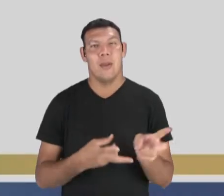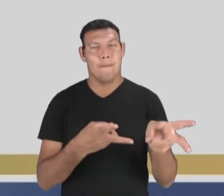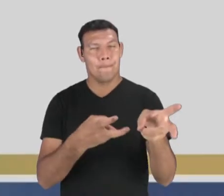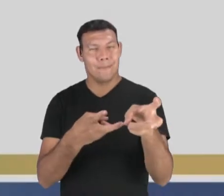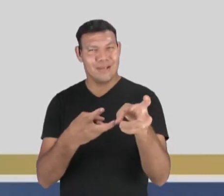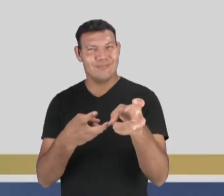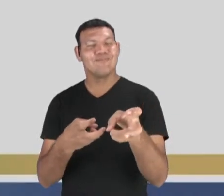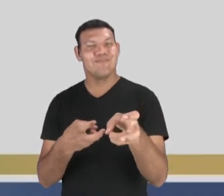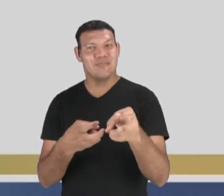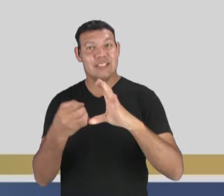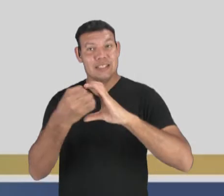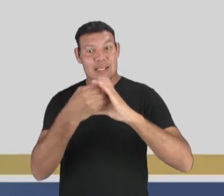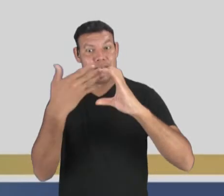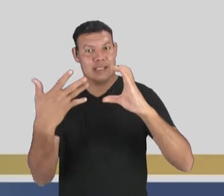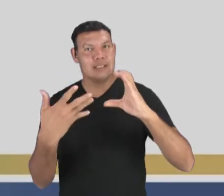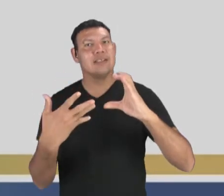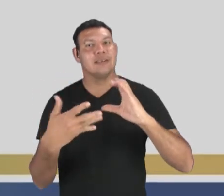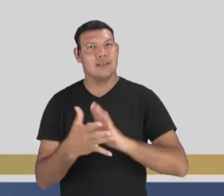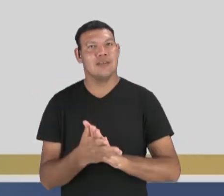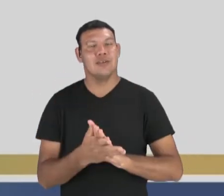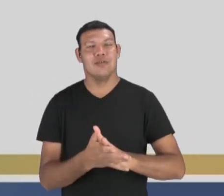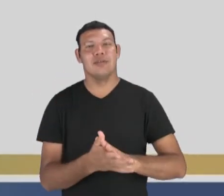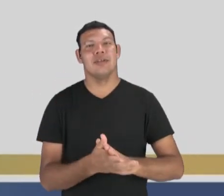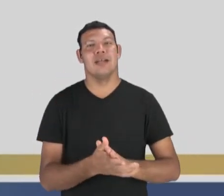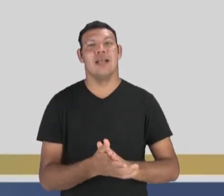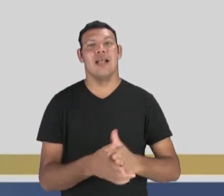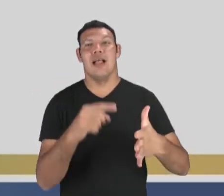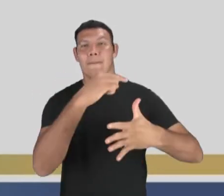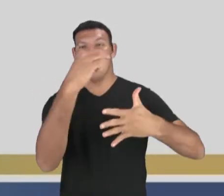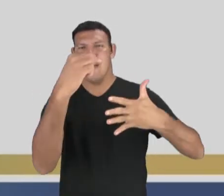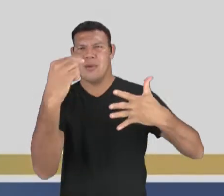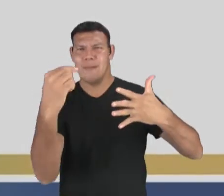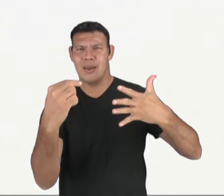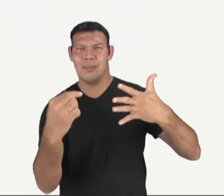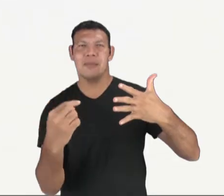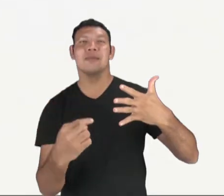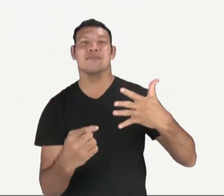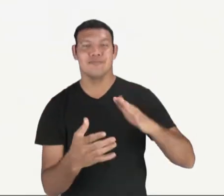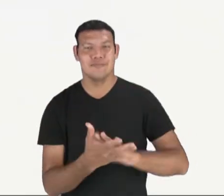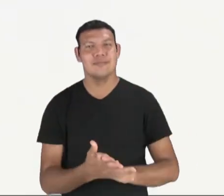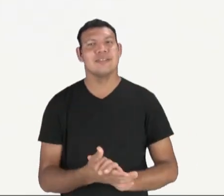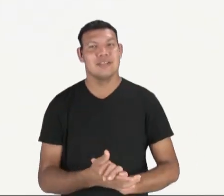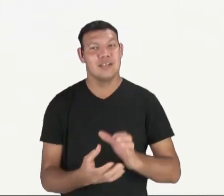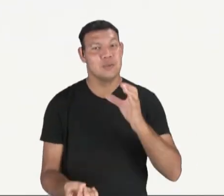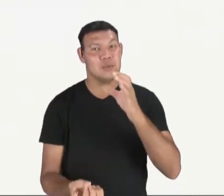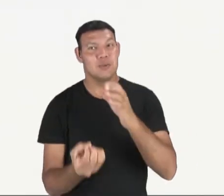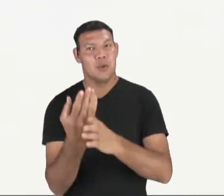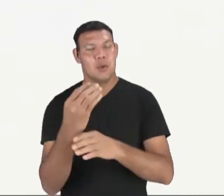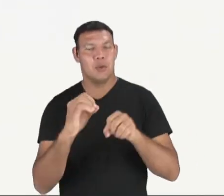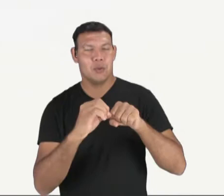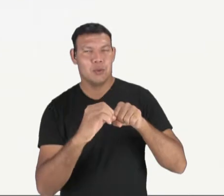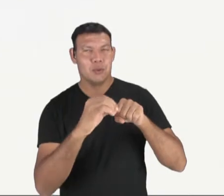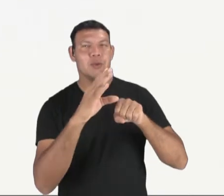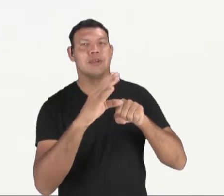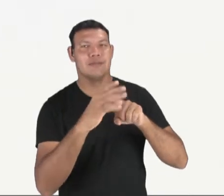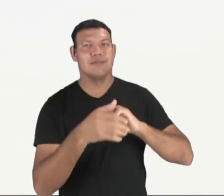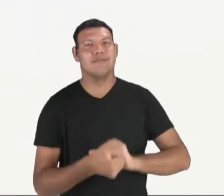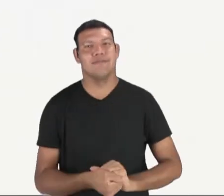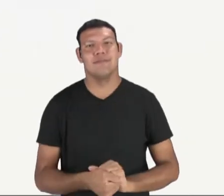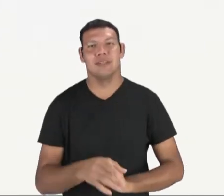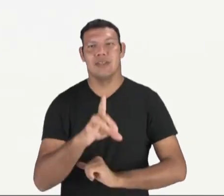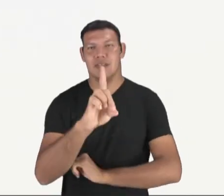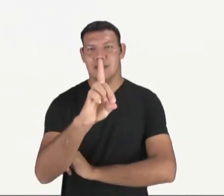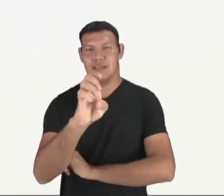que nós temos como característica aí os elementos, que aí advêm lá dos seus conhecimentos de determinante